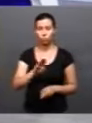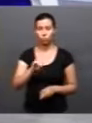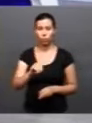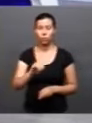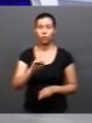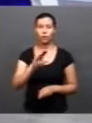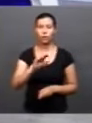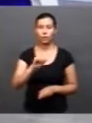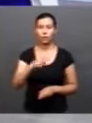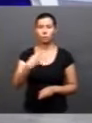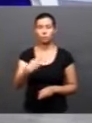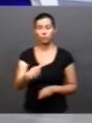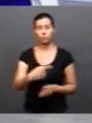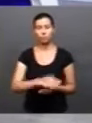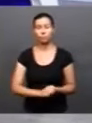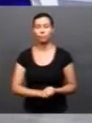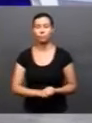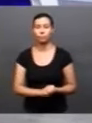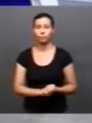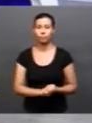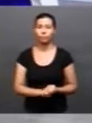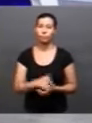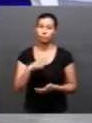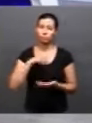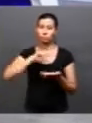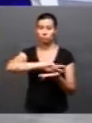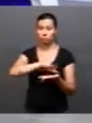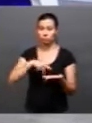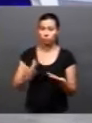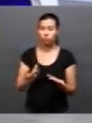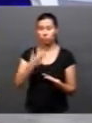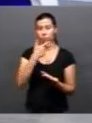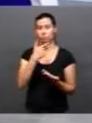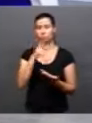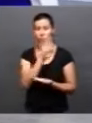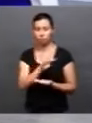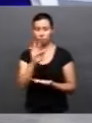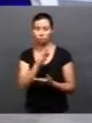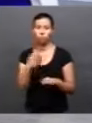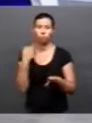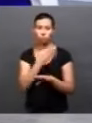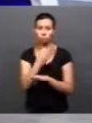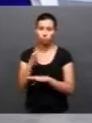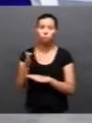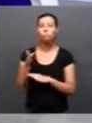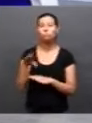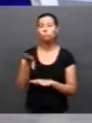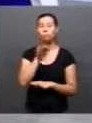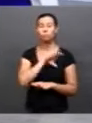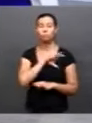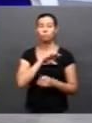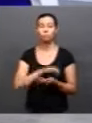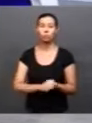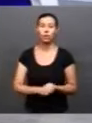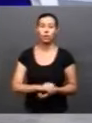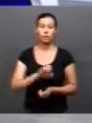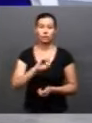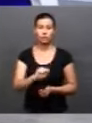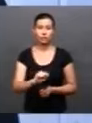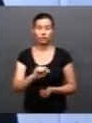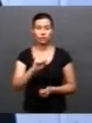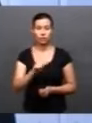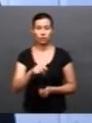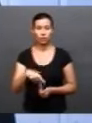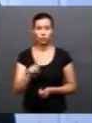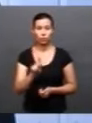2018, é uma copa com a participação de universidades de várias partes do mundo. E o Sakura